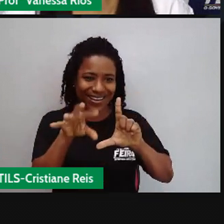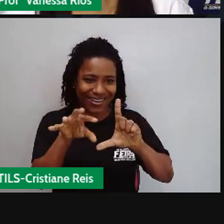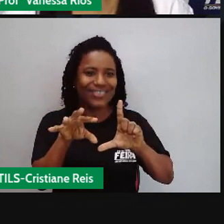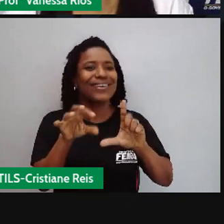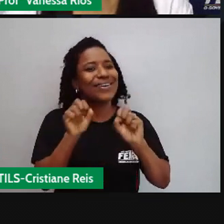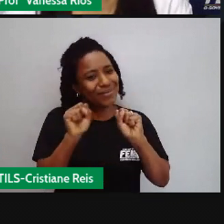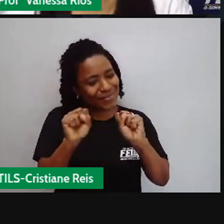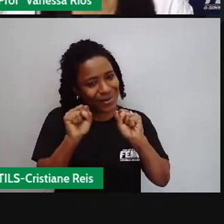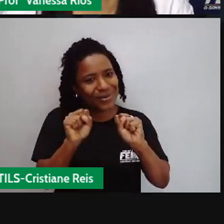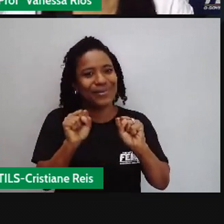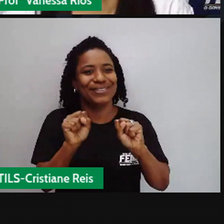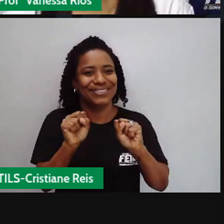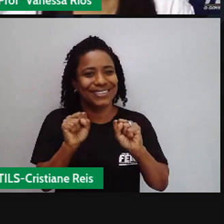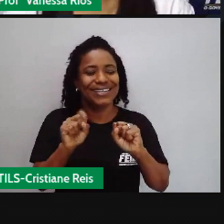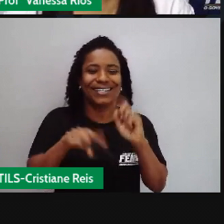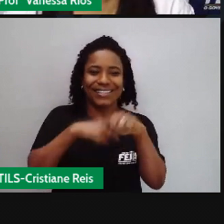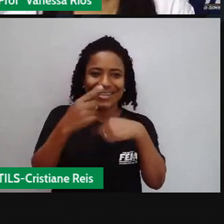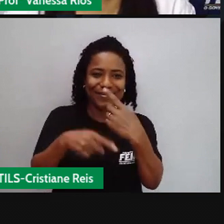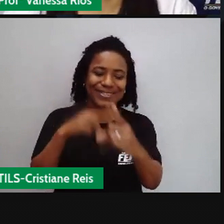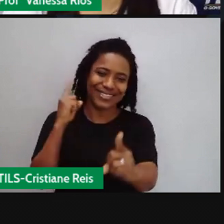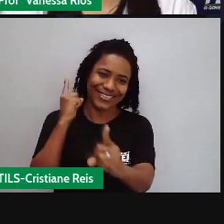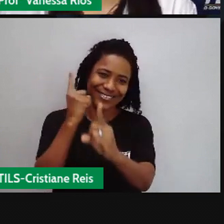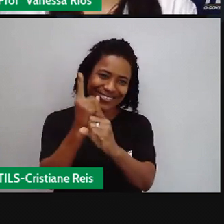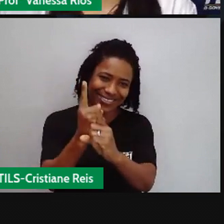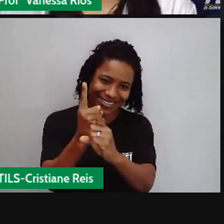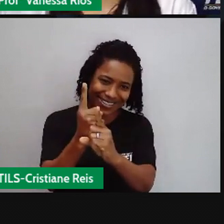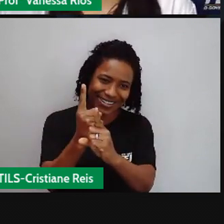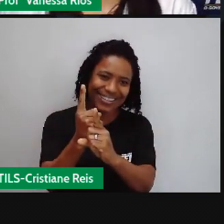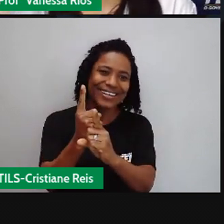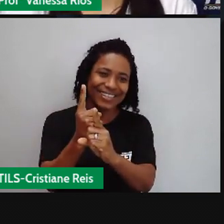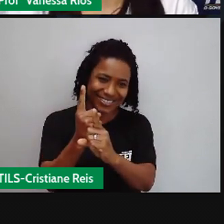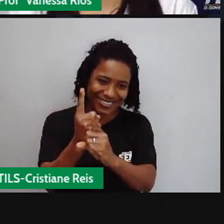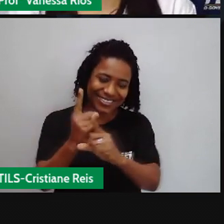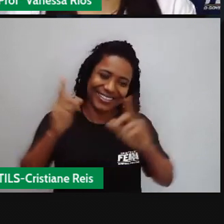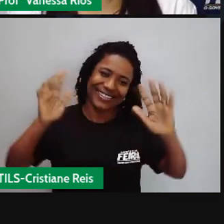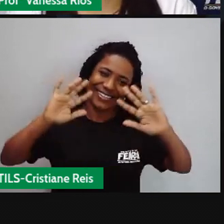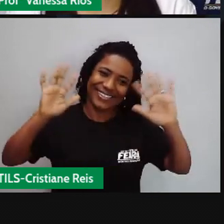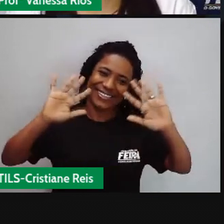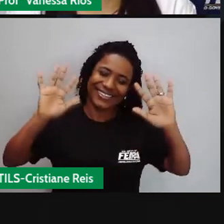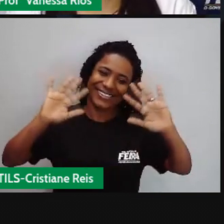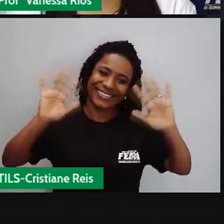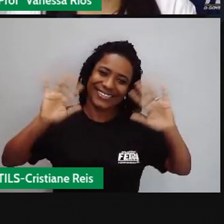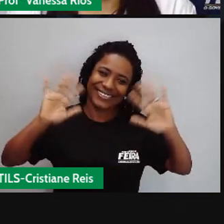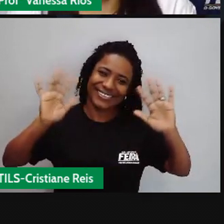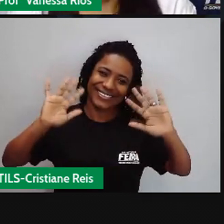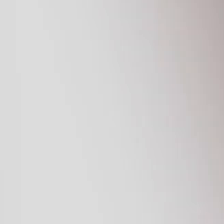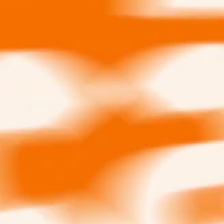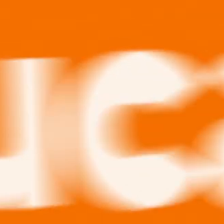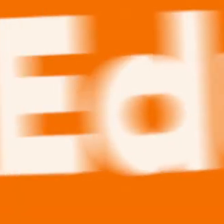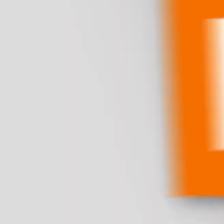gente se encontra aí no próximo momento, tá bom, ó? Tchau, tchau, turma.